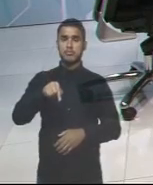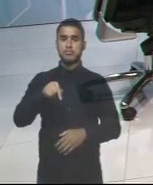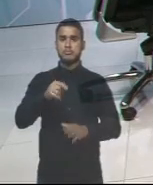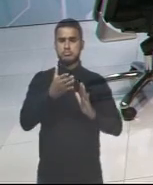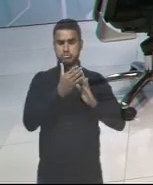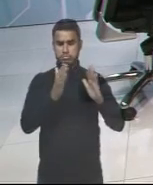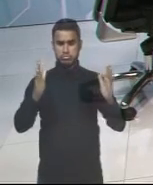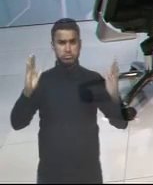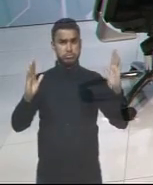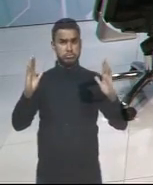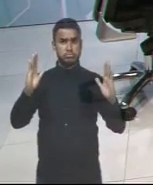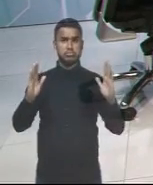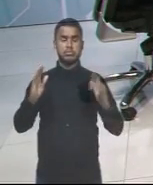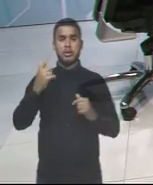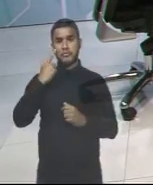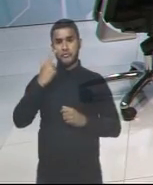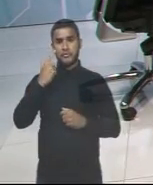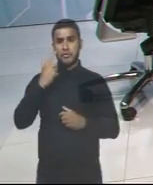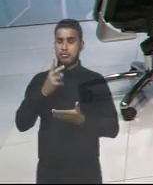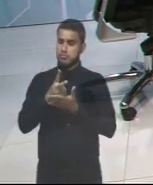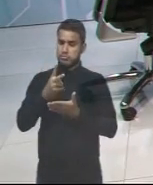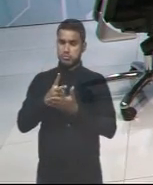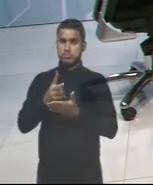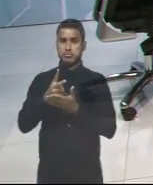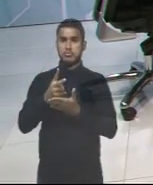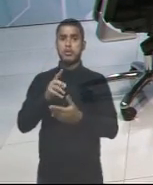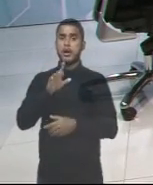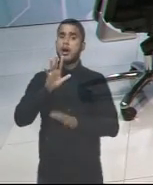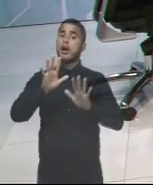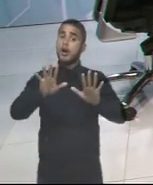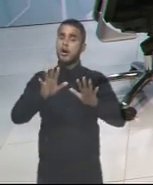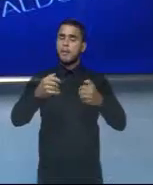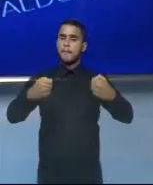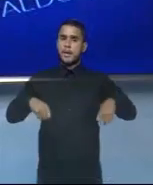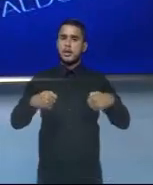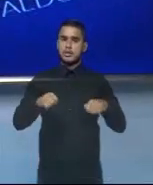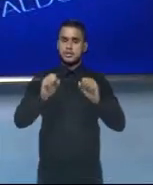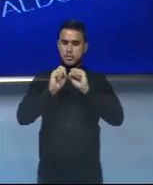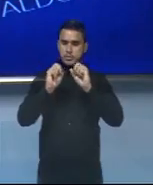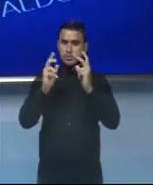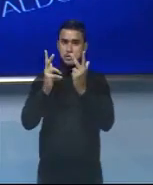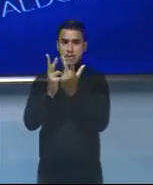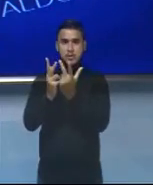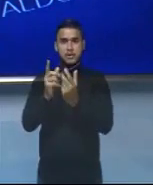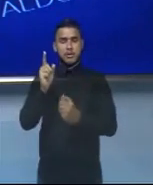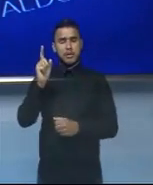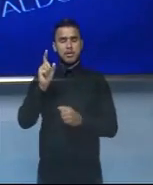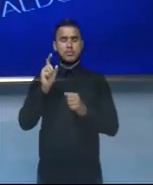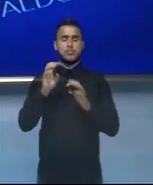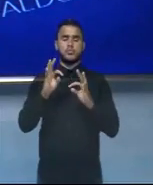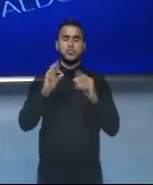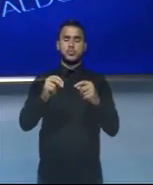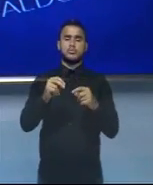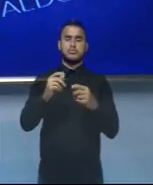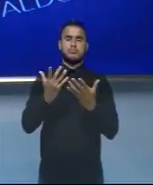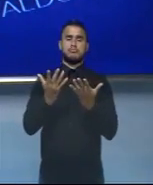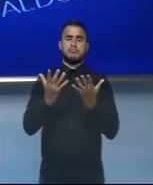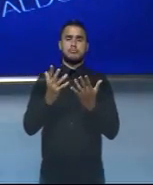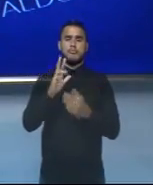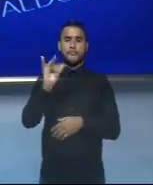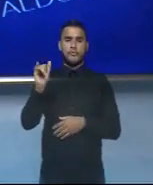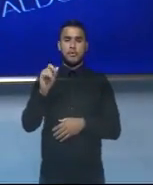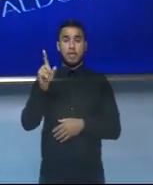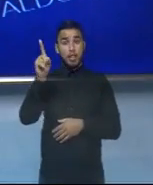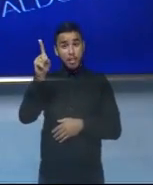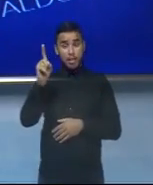período determinado de tempo, sem sair dos quadros institucionais. Isso é que é importante, preservando a ordem constitucional. Professor Roberto Martins Rodrigues, eu